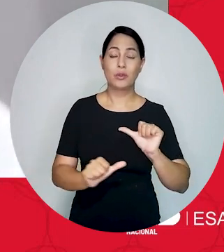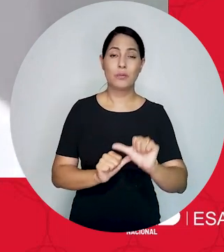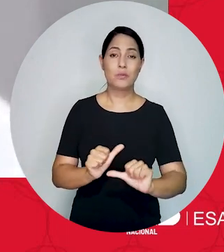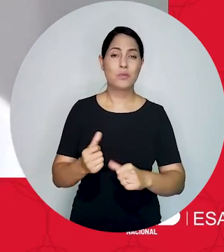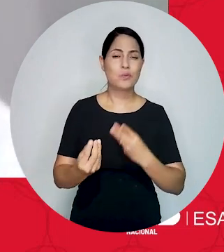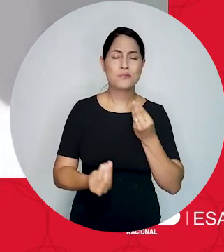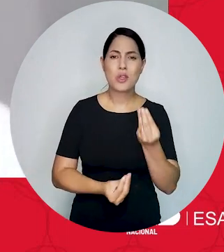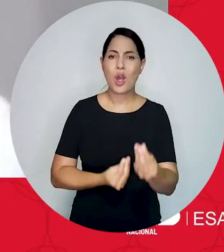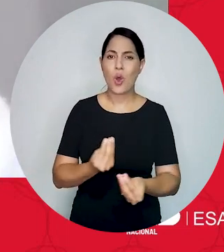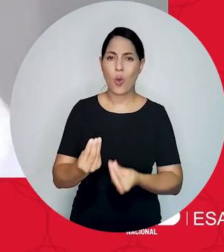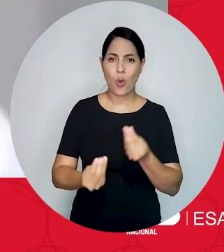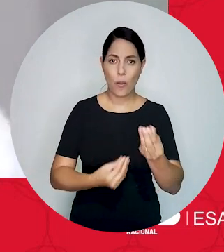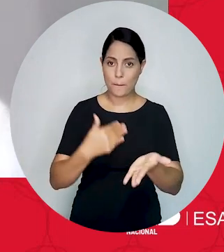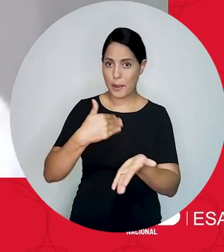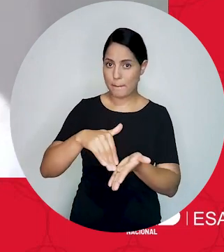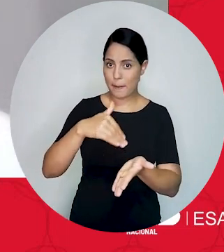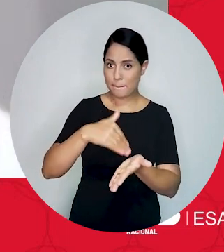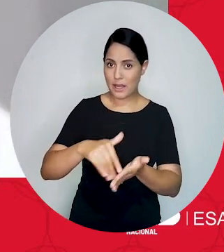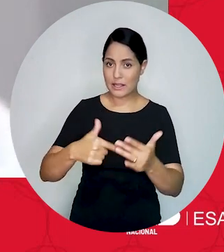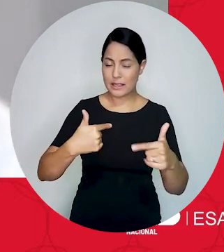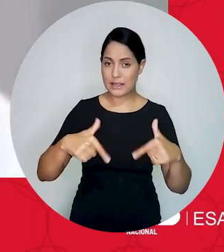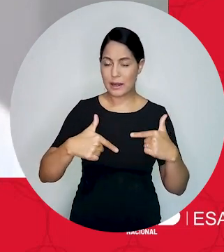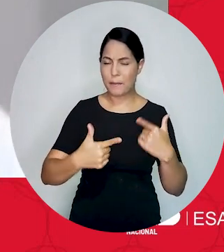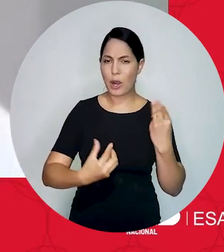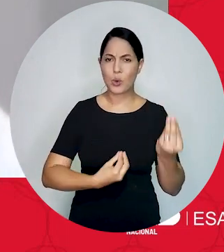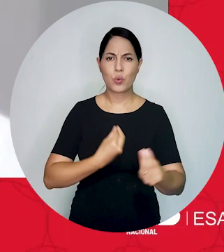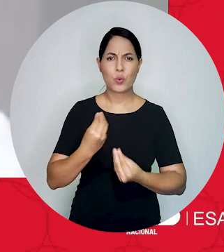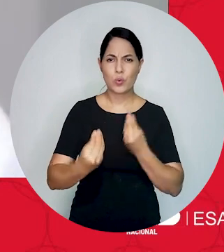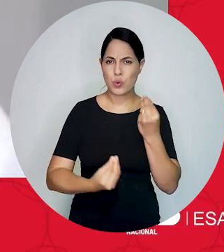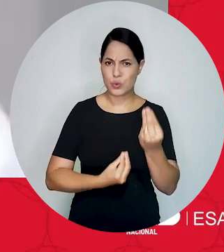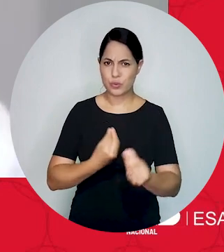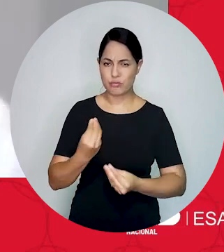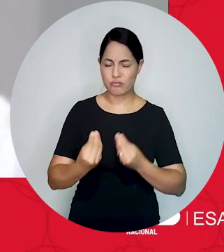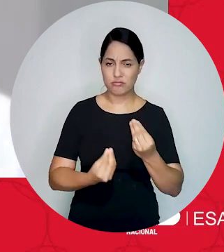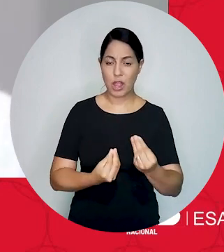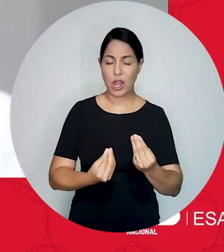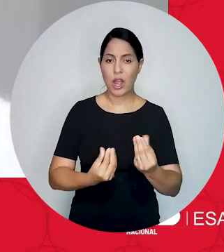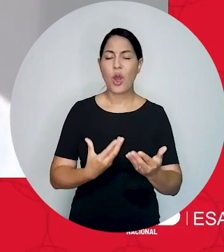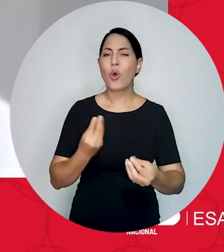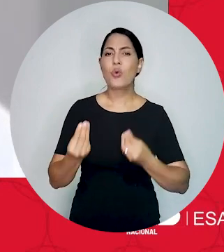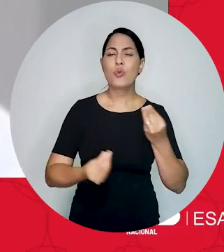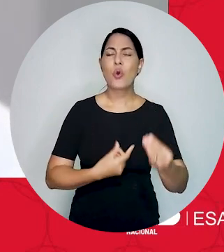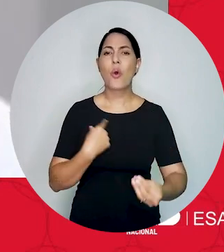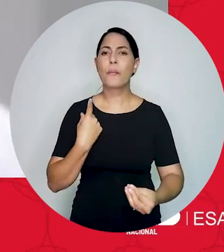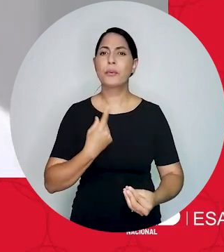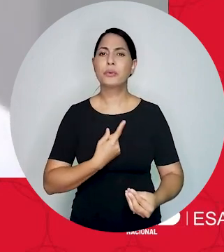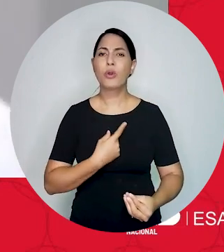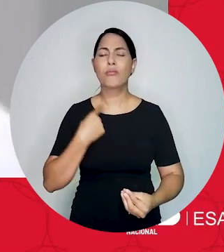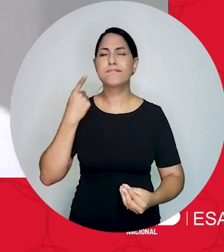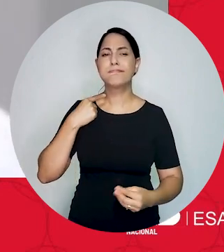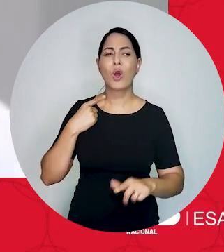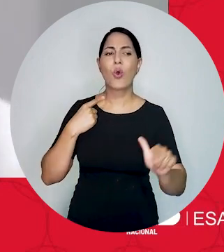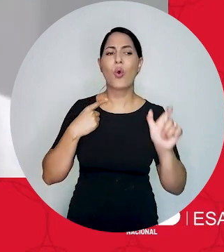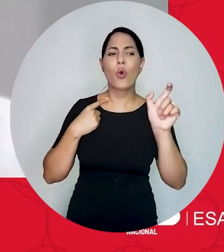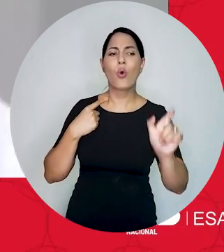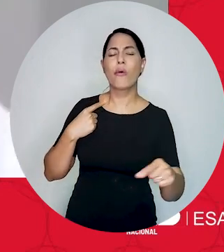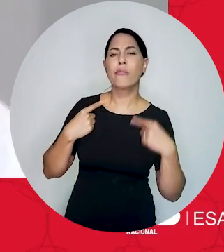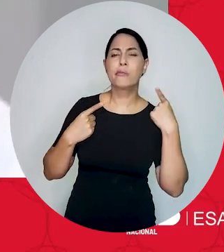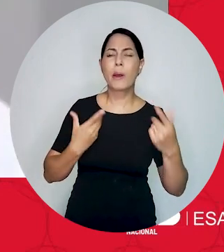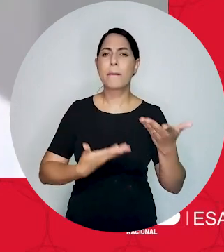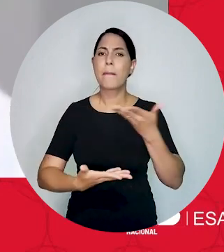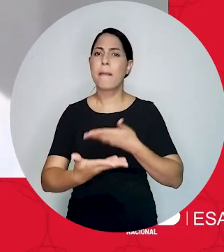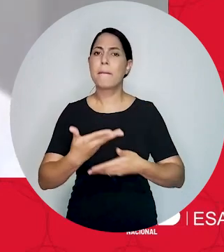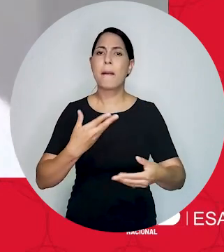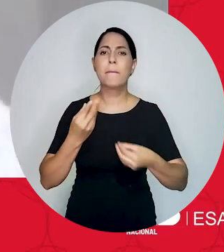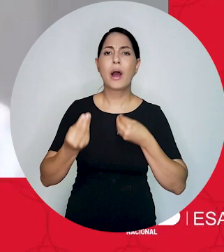esse nosso modelo comportamental de como que a gente trabalha internamente dentro do escritório, como que a gente se relaciona com nossos pares, como que a gente